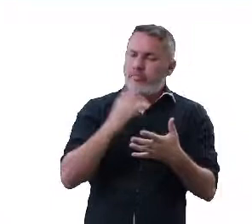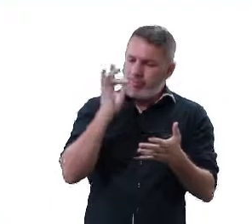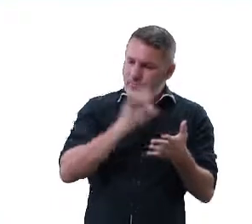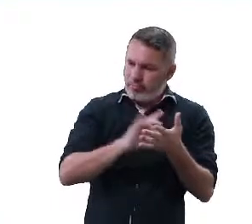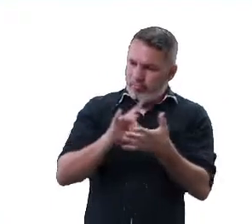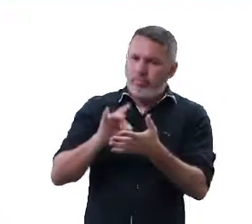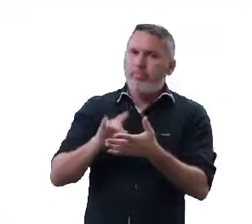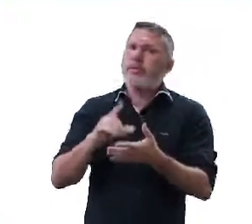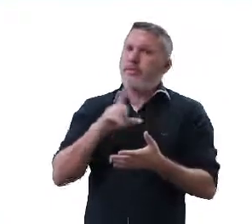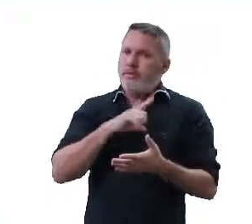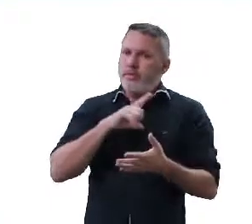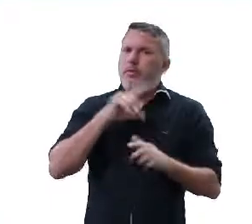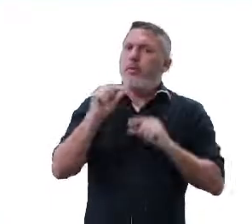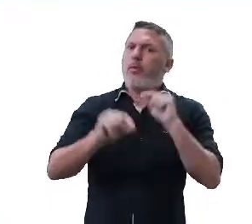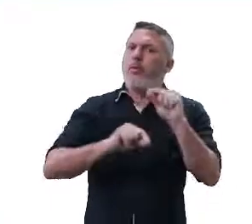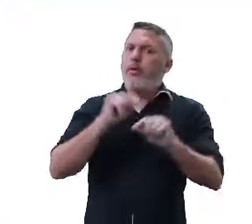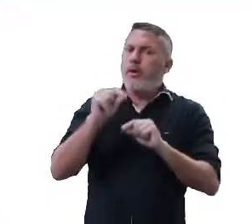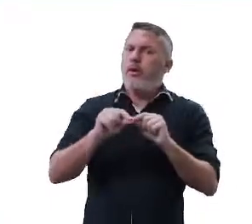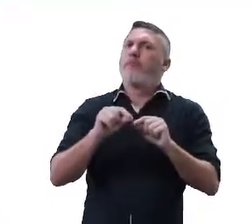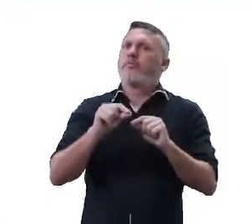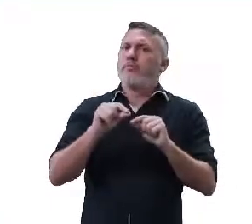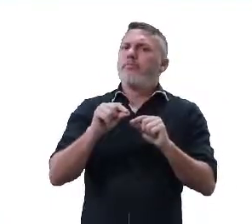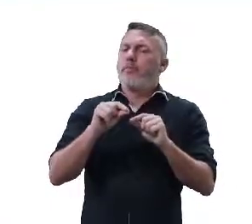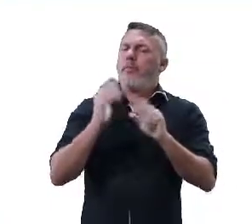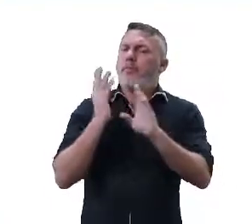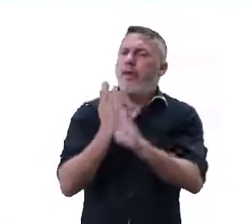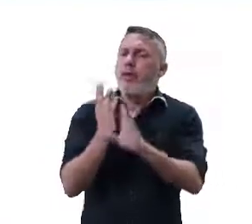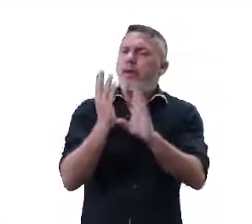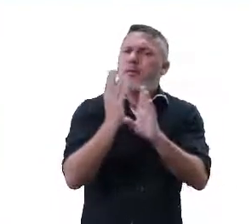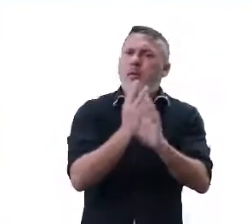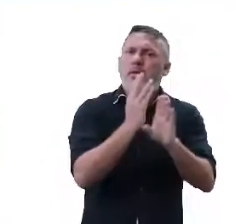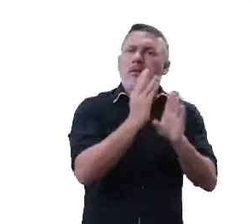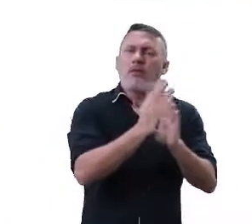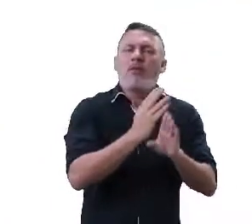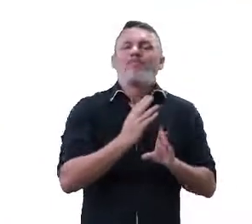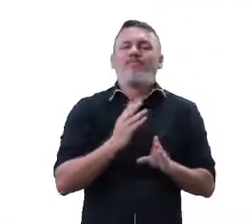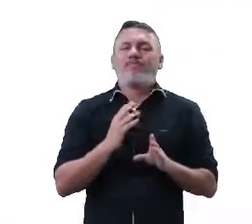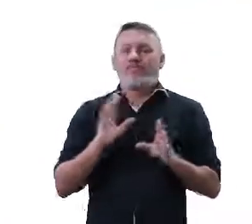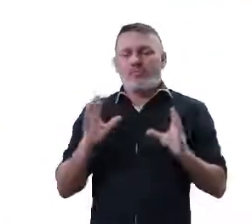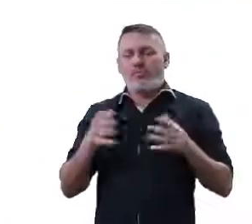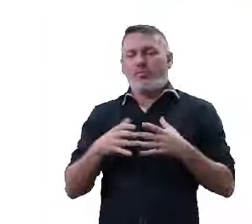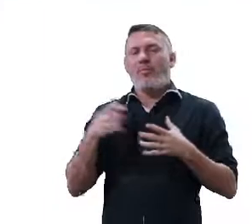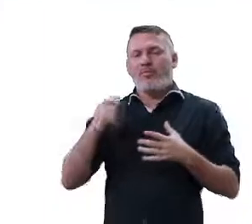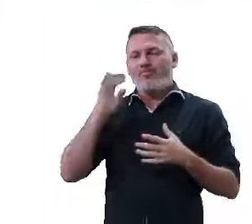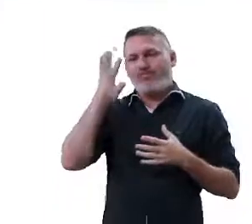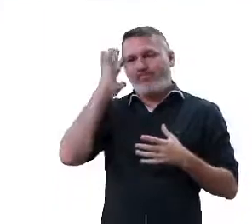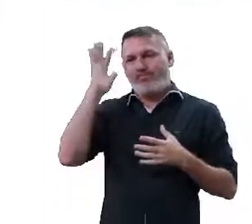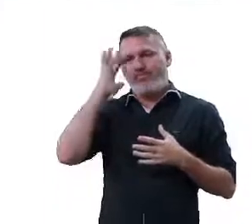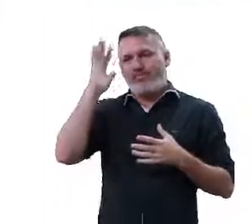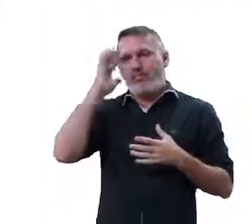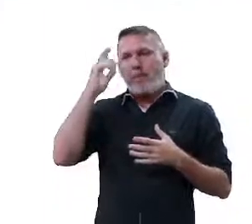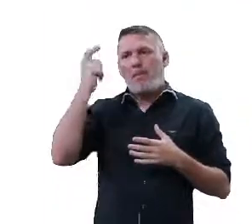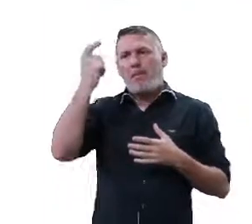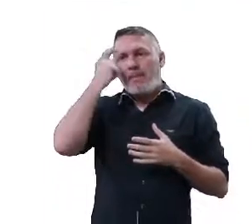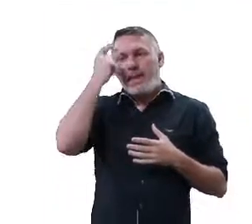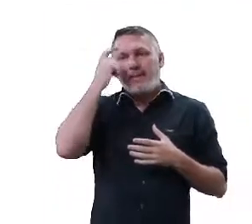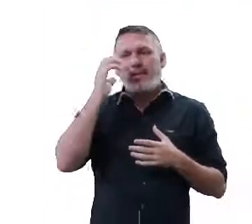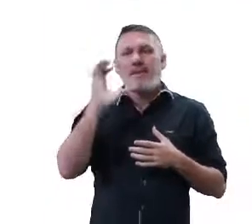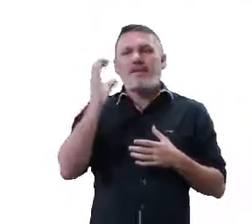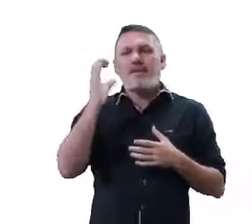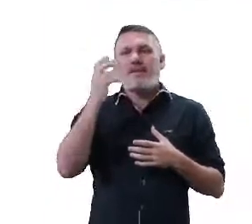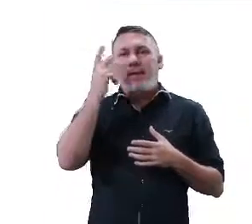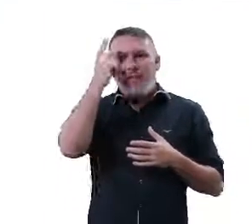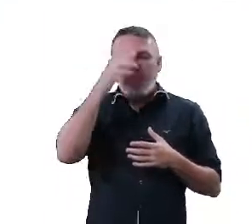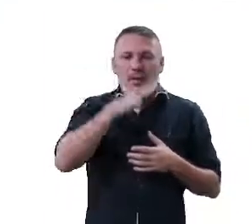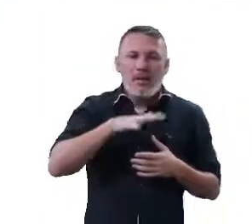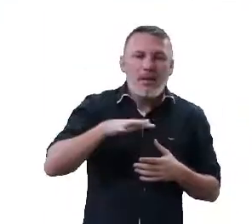ainda nem se viam quanto tal, mas que vão pensar numa ciência da sociedade.